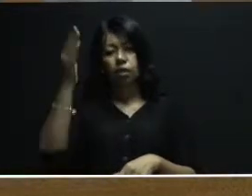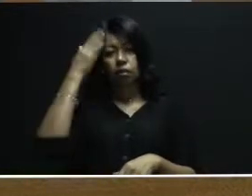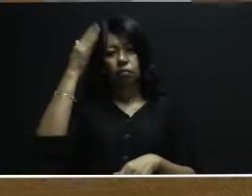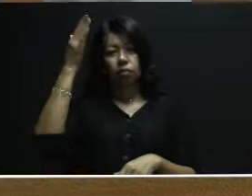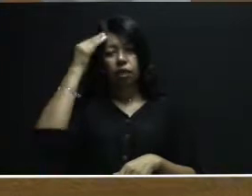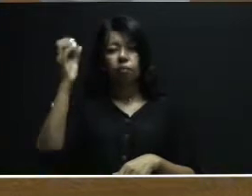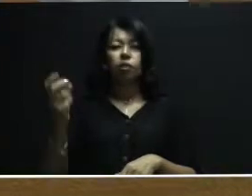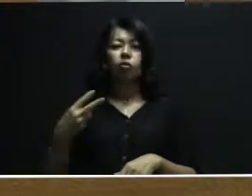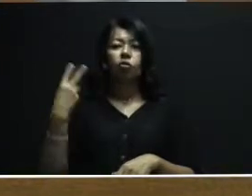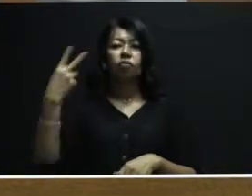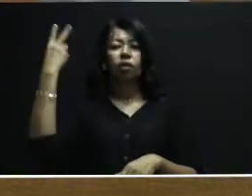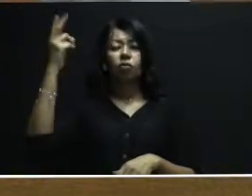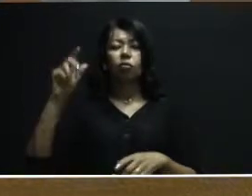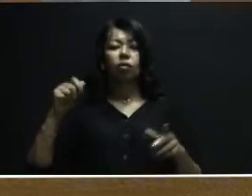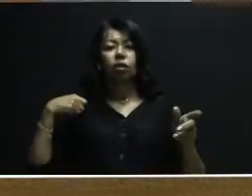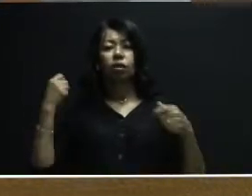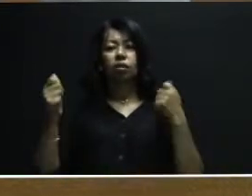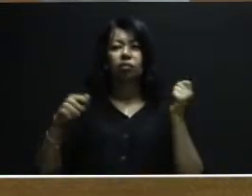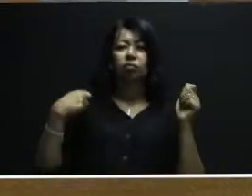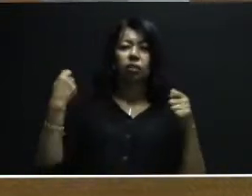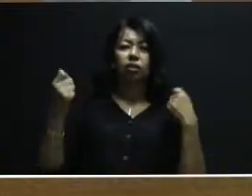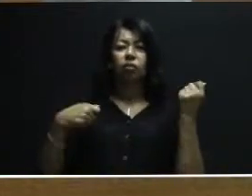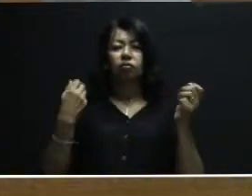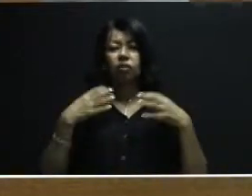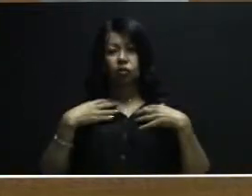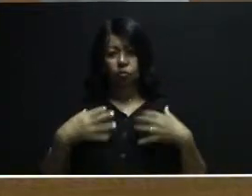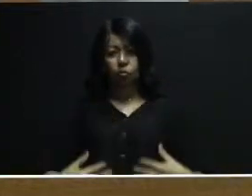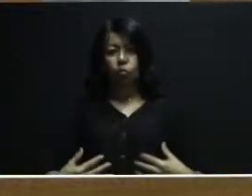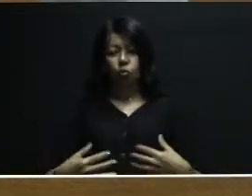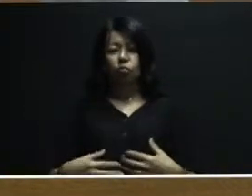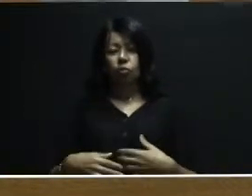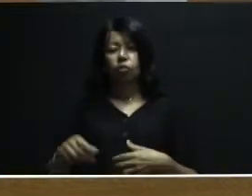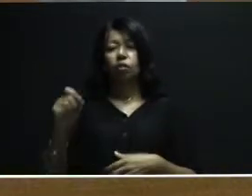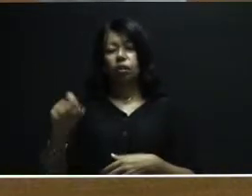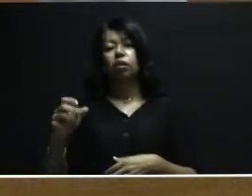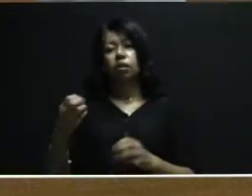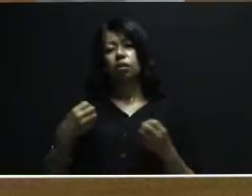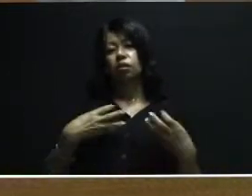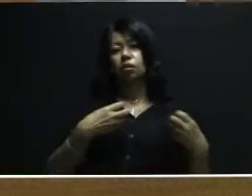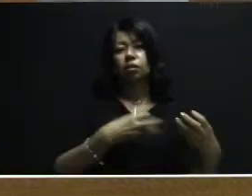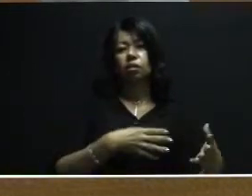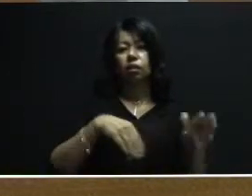da educação física, que a educação física educa, dá